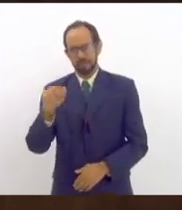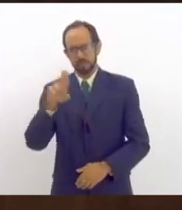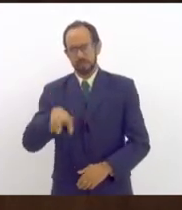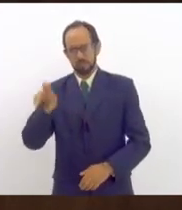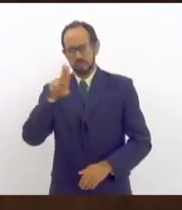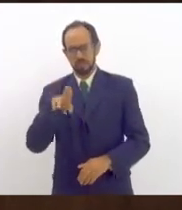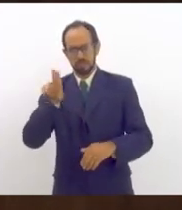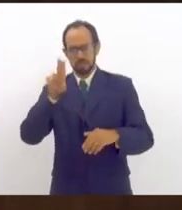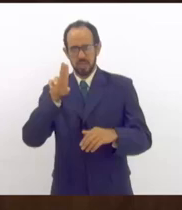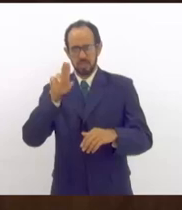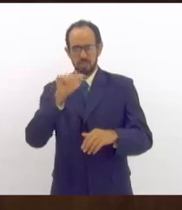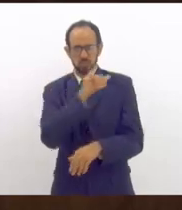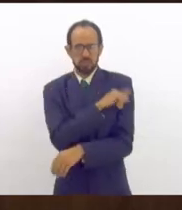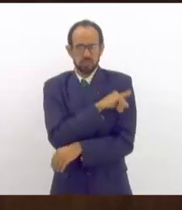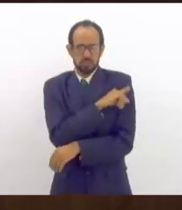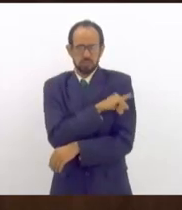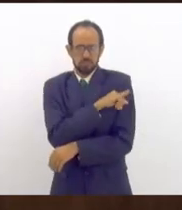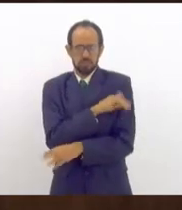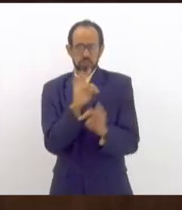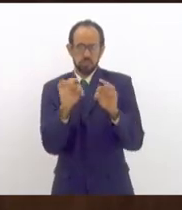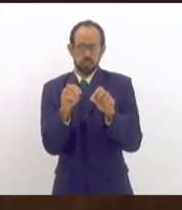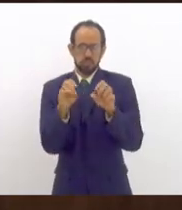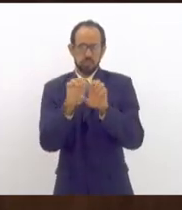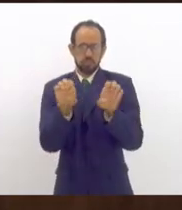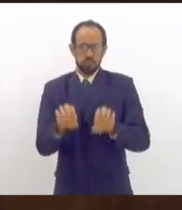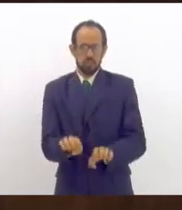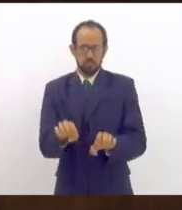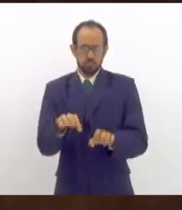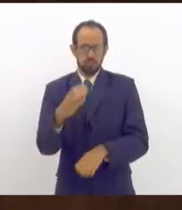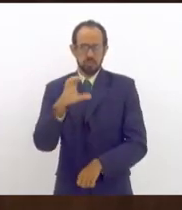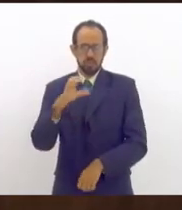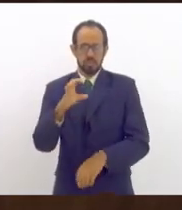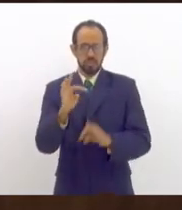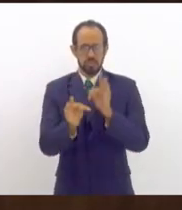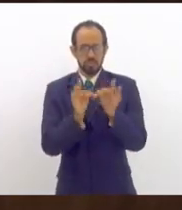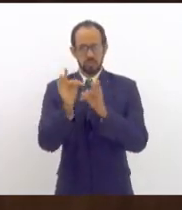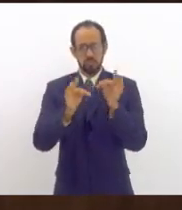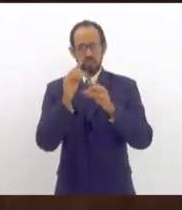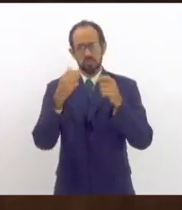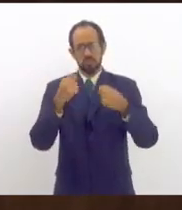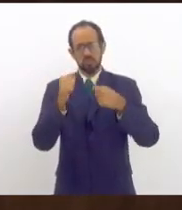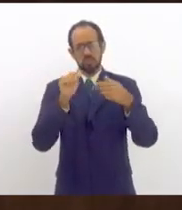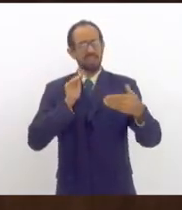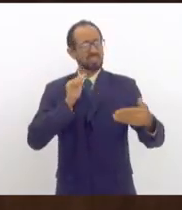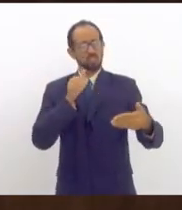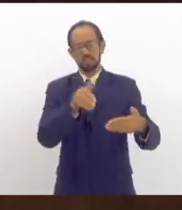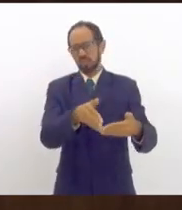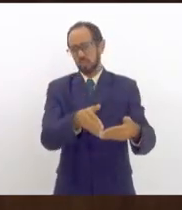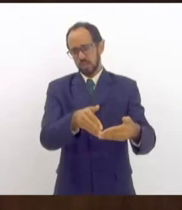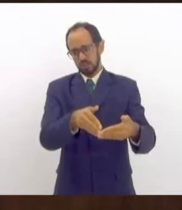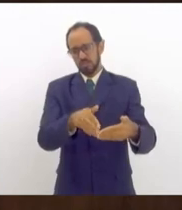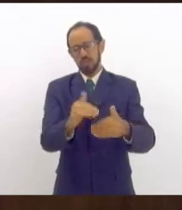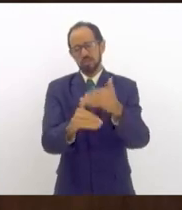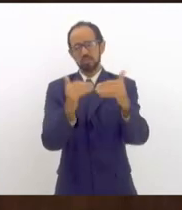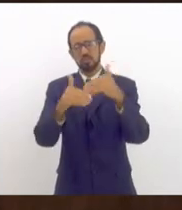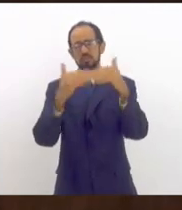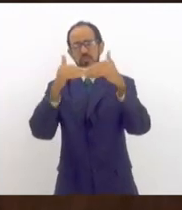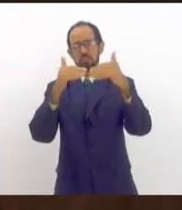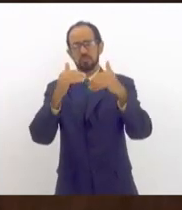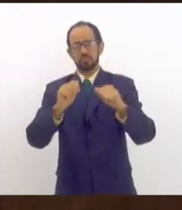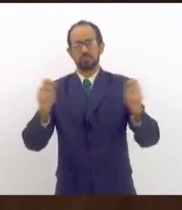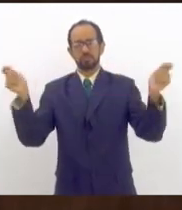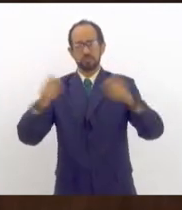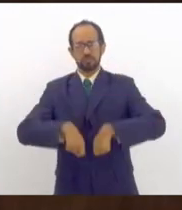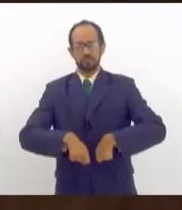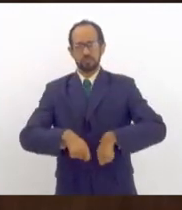é o enf e estruturas de ciência e tecnologia precisam estar voltadas diretamente para repito desenvolver as potencialidades